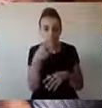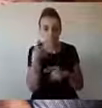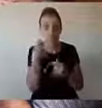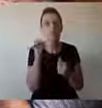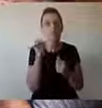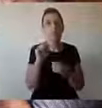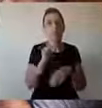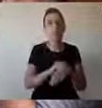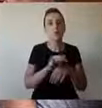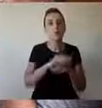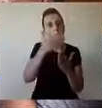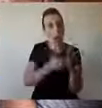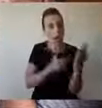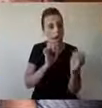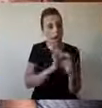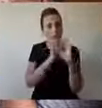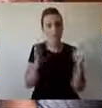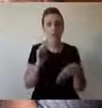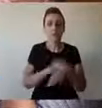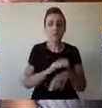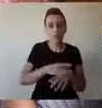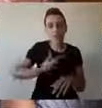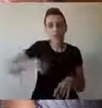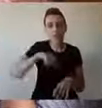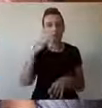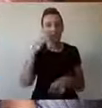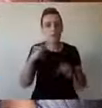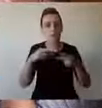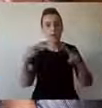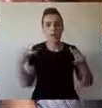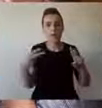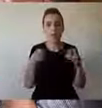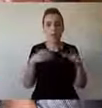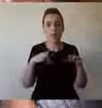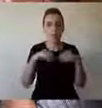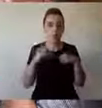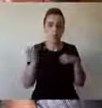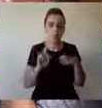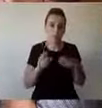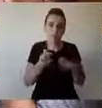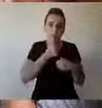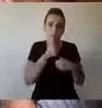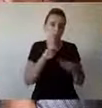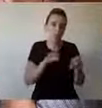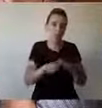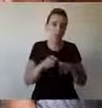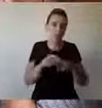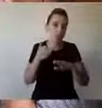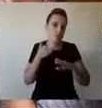documentos de forma transparente, mas porque consideramos que o Executivo não assumiu as suas opções políticas com a frontalidade que esta Assembleia e que